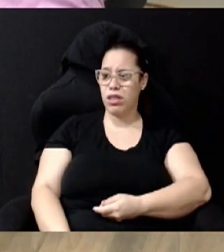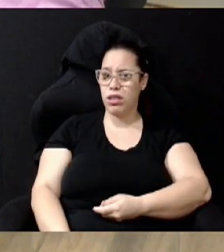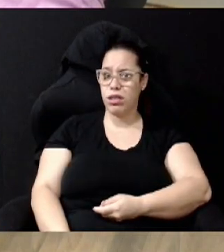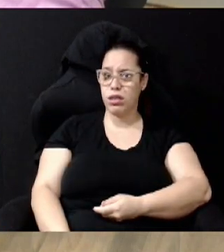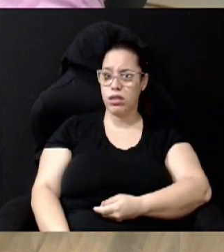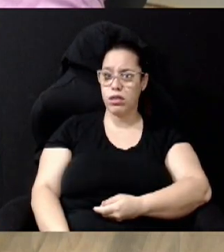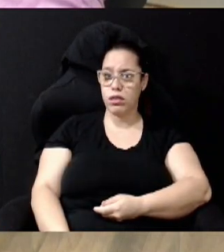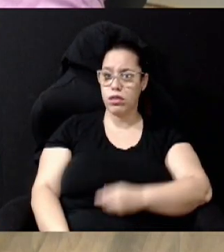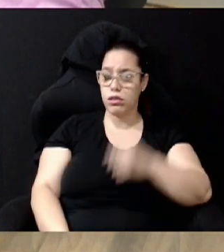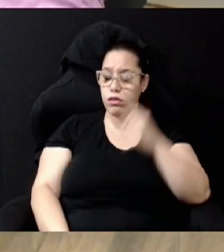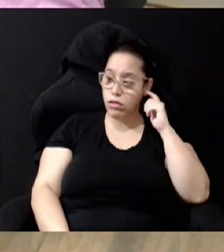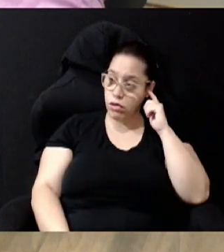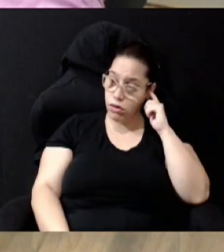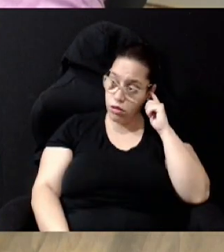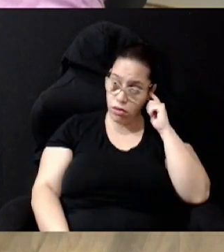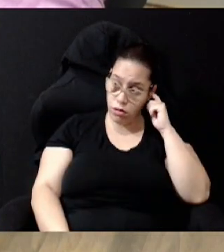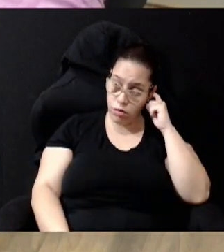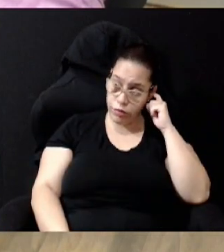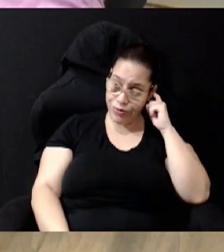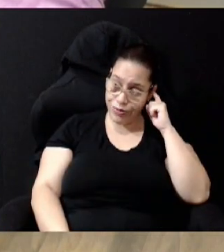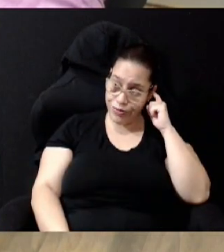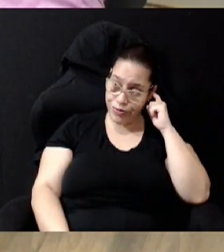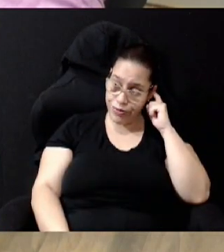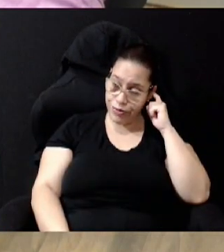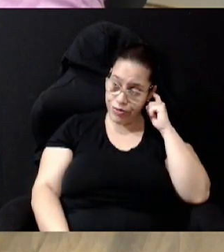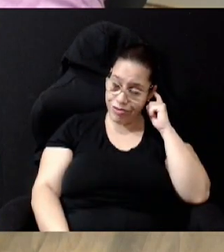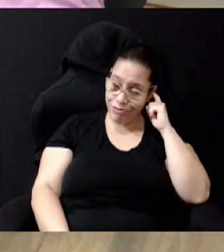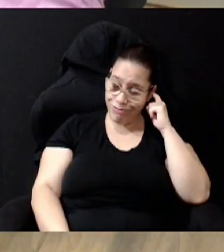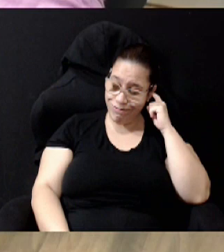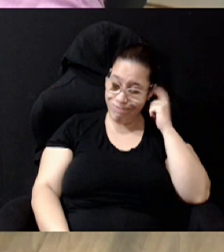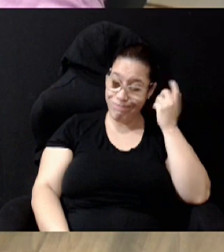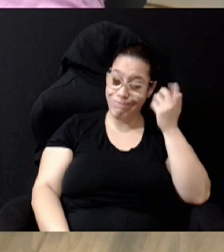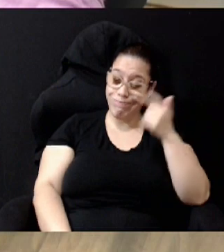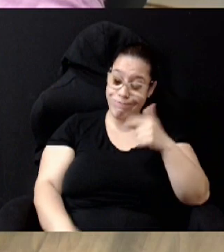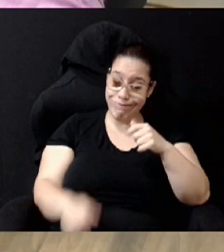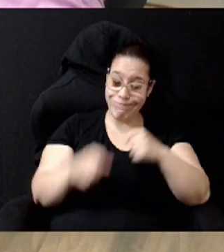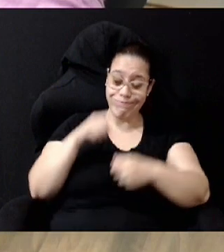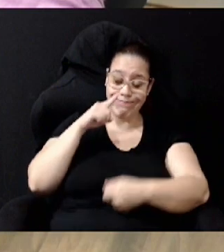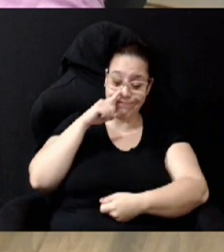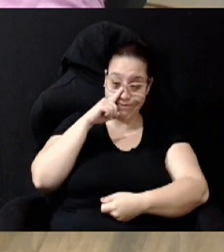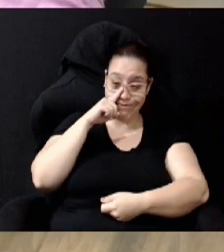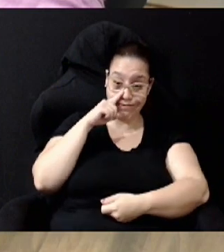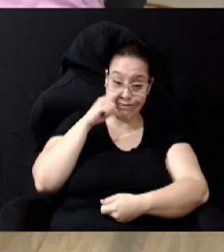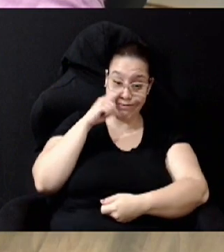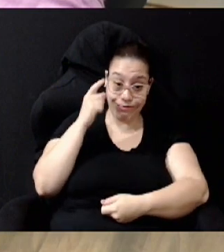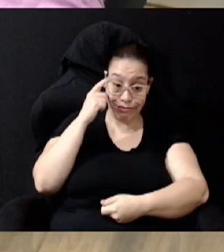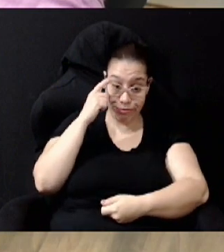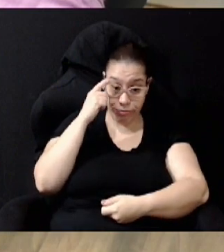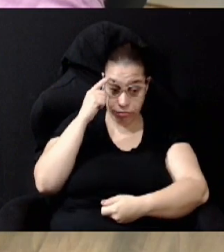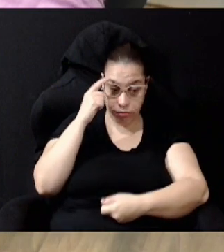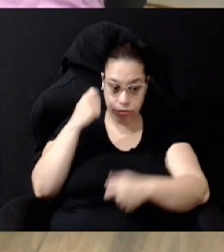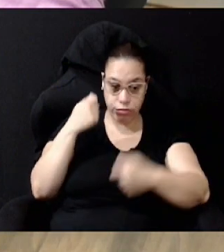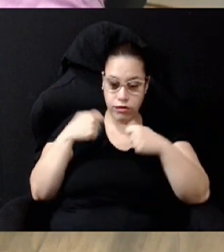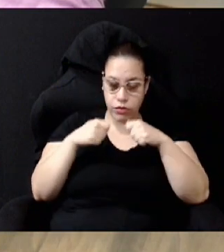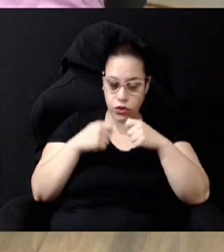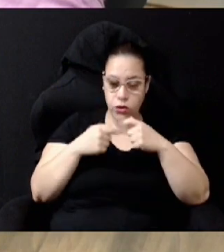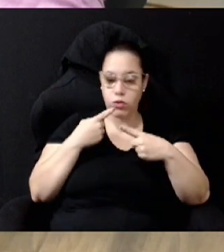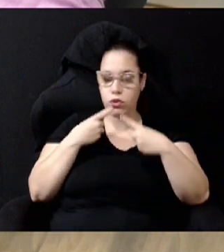maneira, ela será mais acometida, né, por situações como essa. E eu acho que a gente precisa dialogar com a